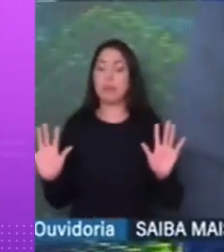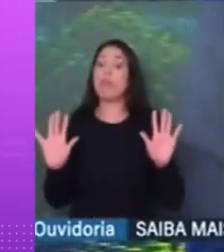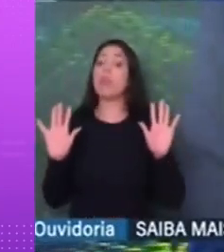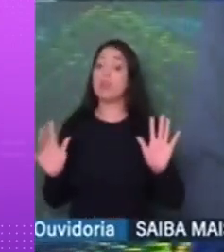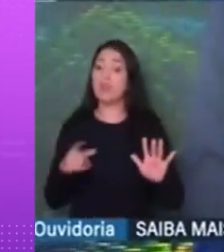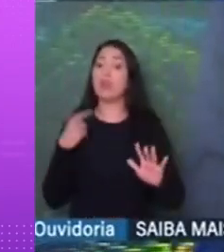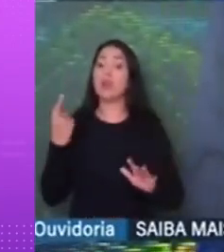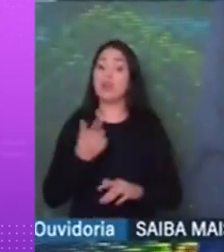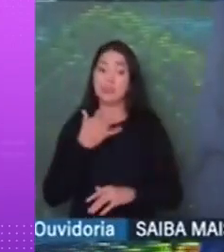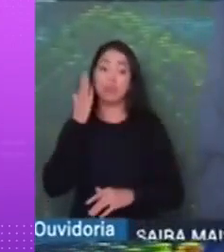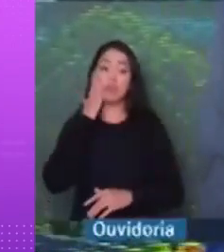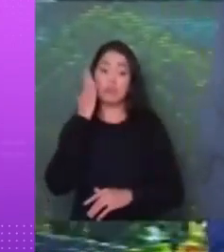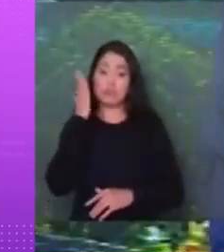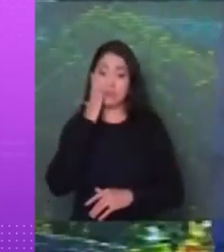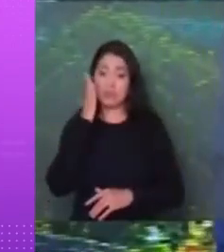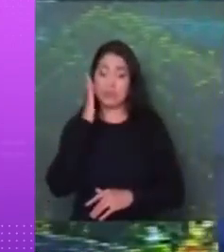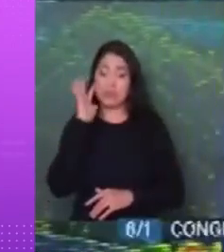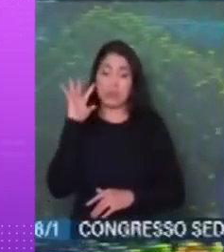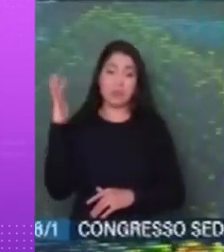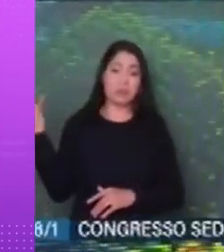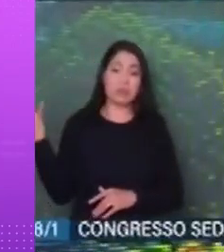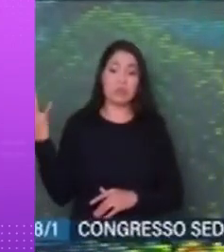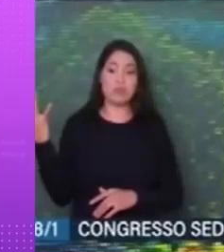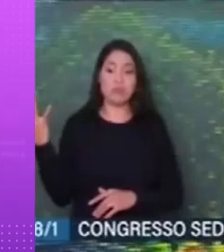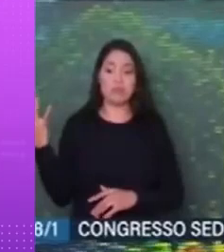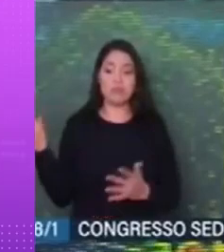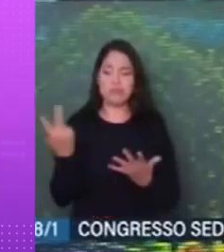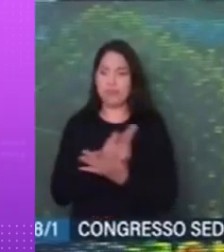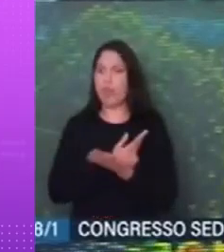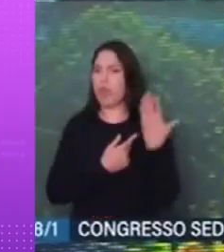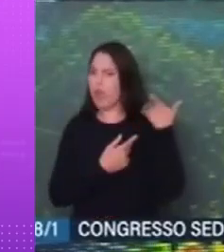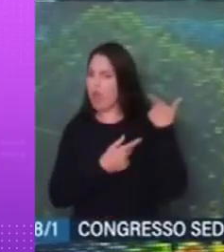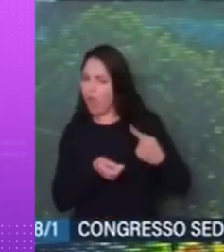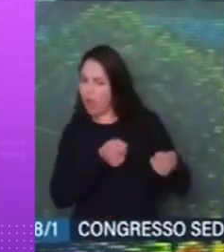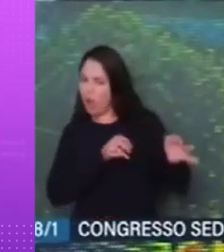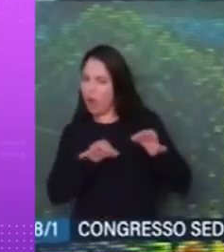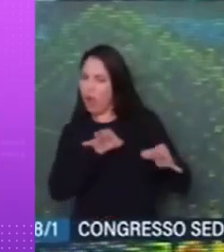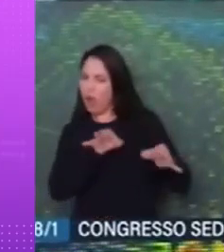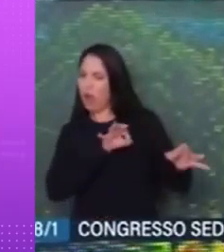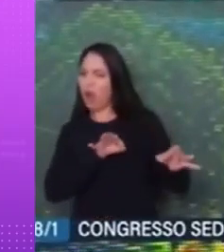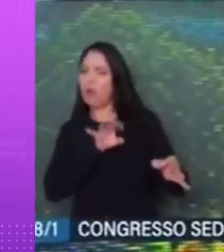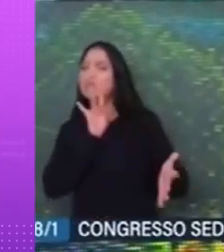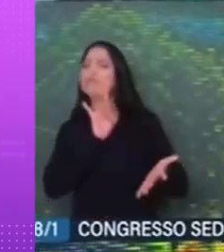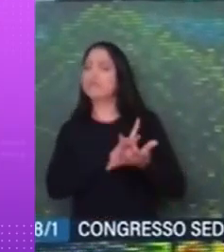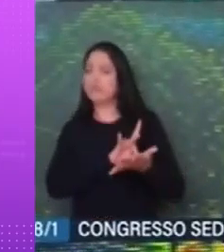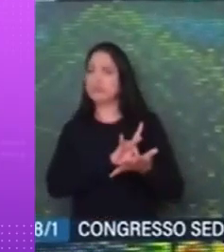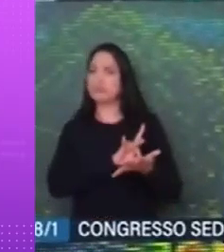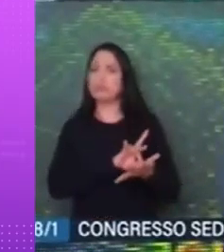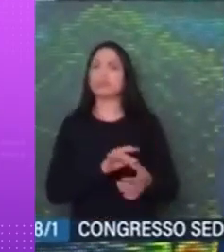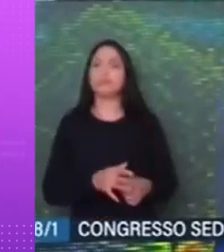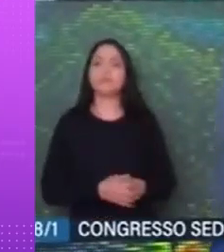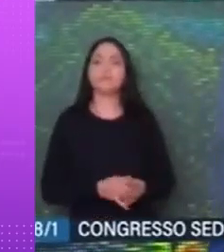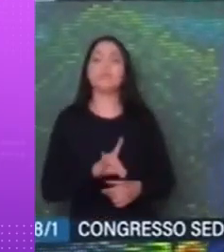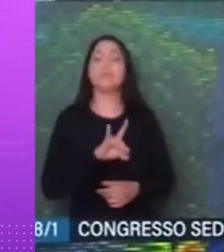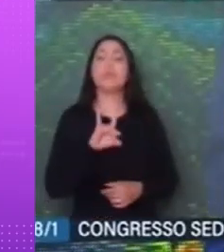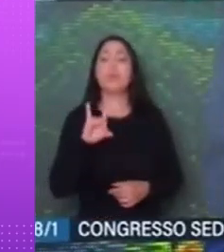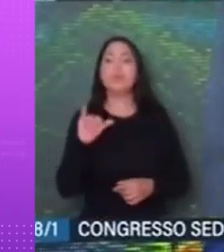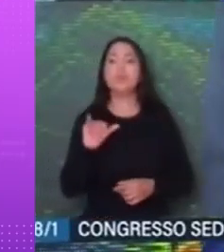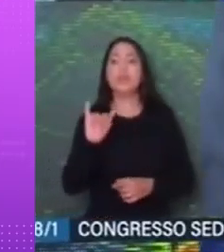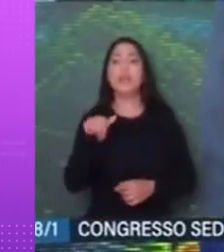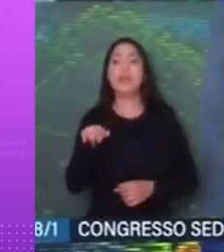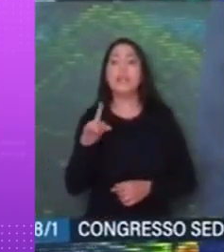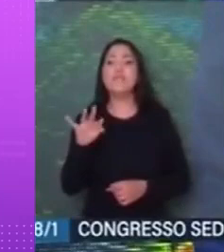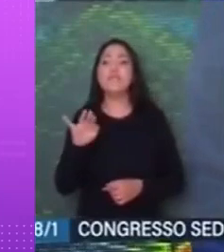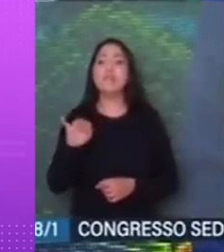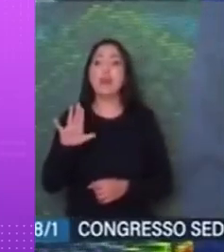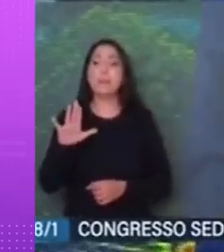Catarina, afirma que a capital aqui paranaense envia moradores em situação de rua para o município do estado vizinho. Tudo